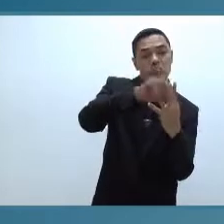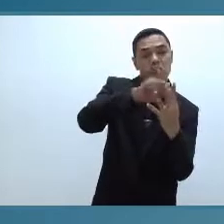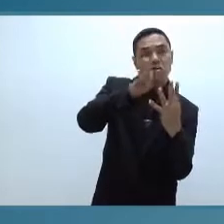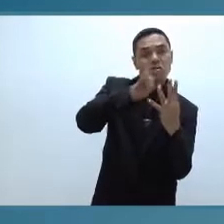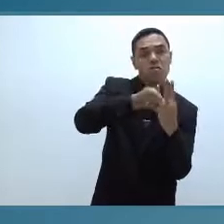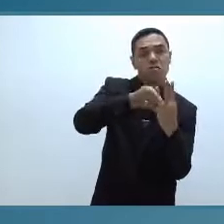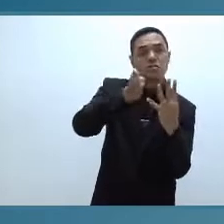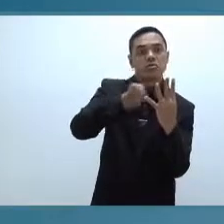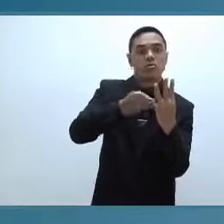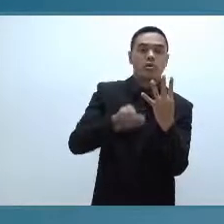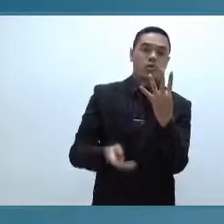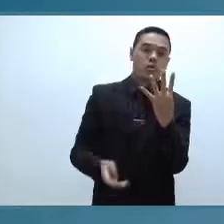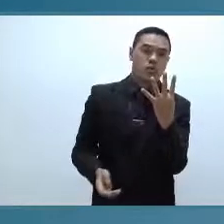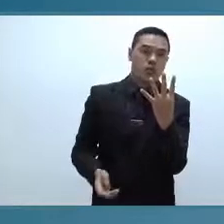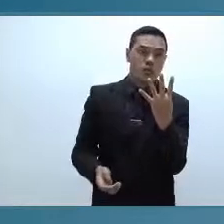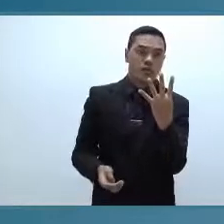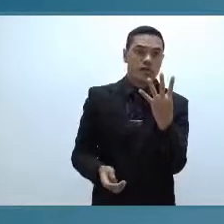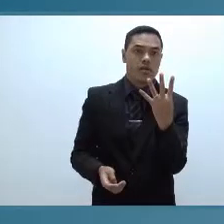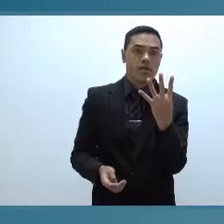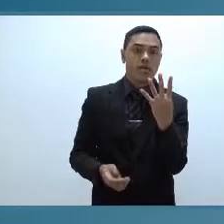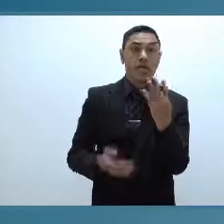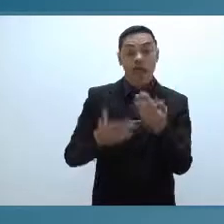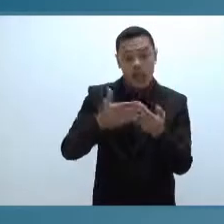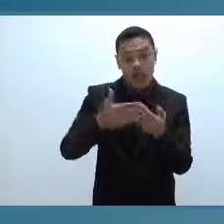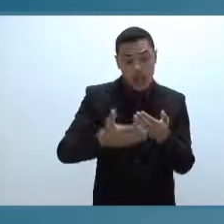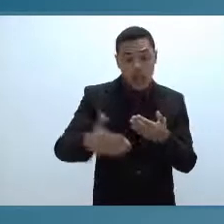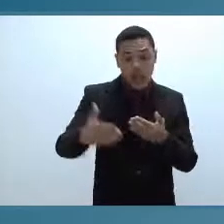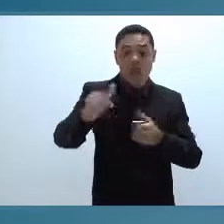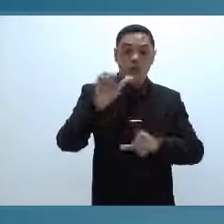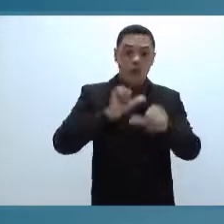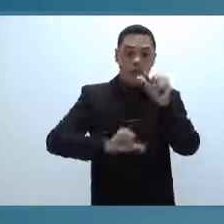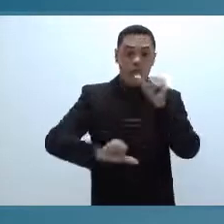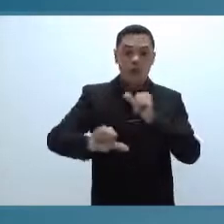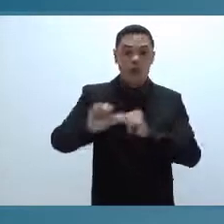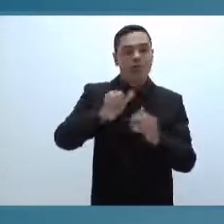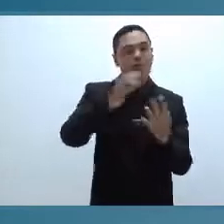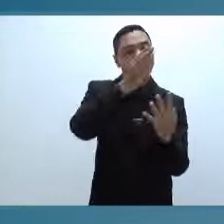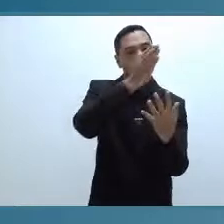a partir de agora, até 12 parcelas.